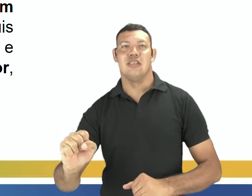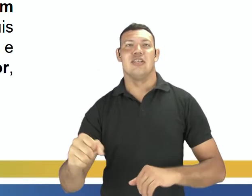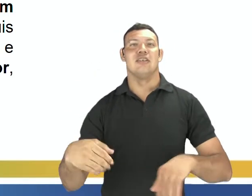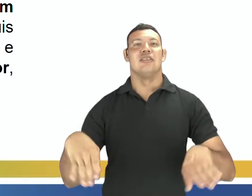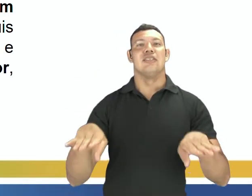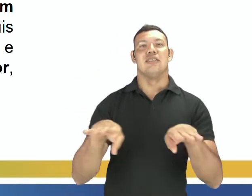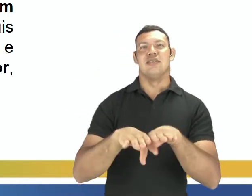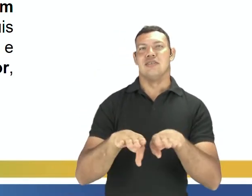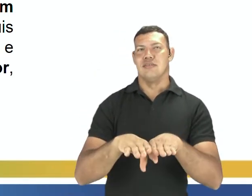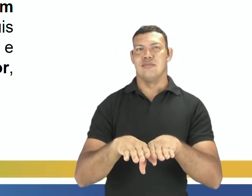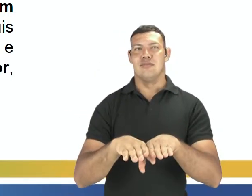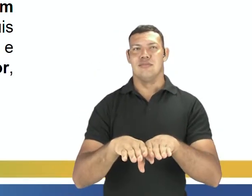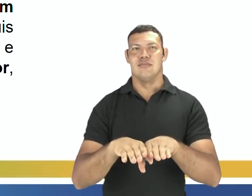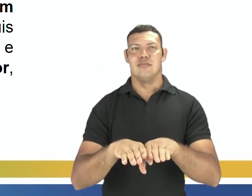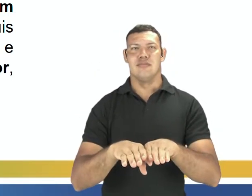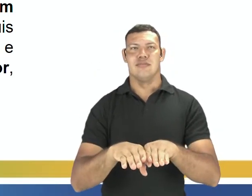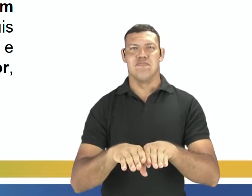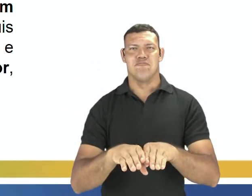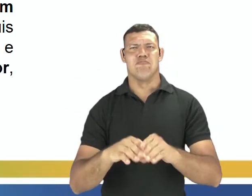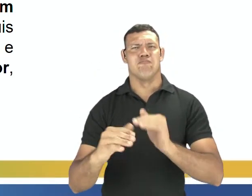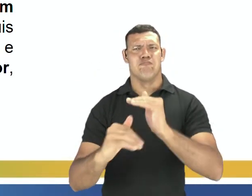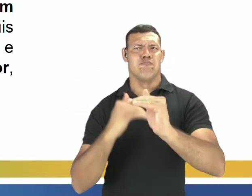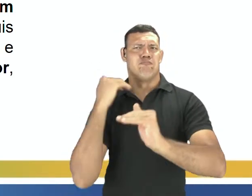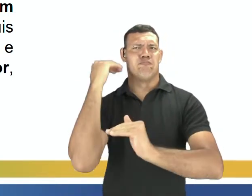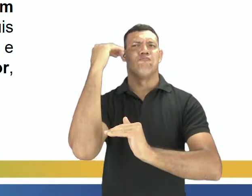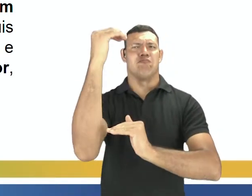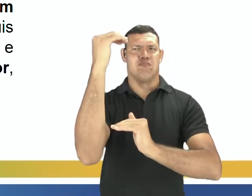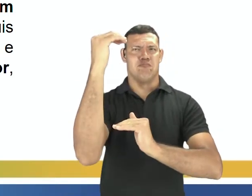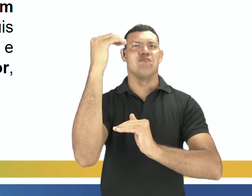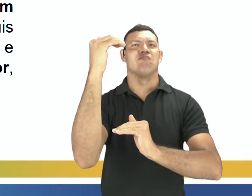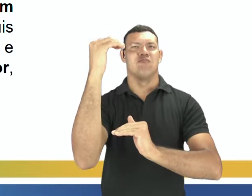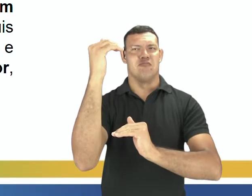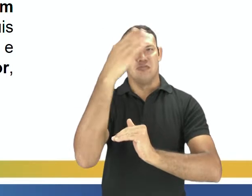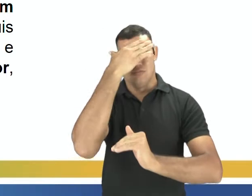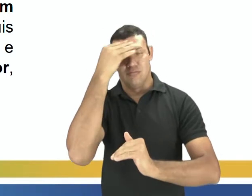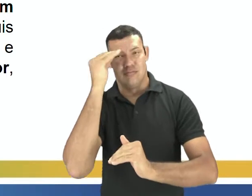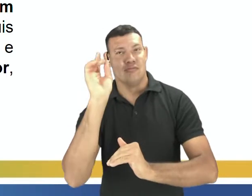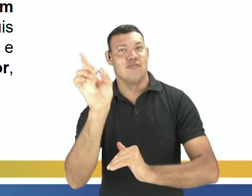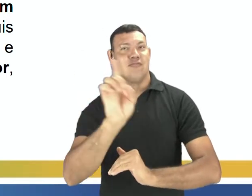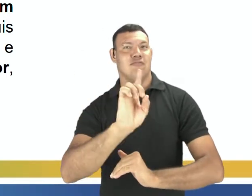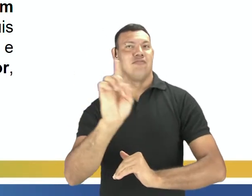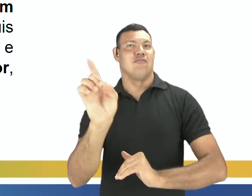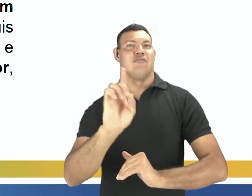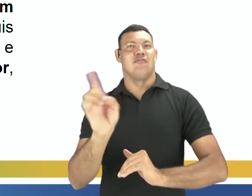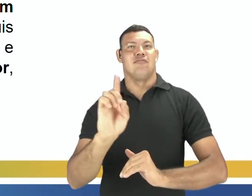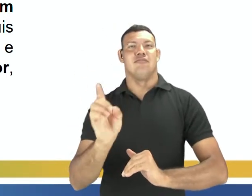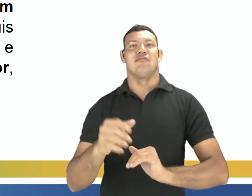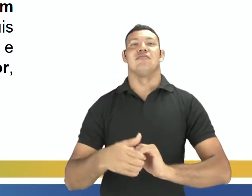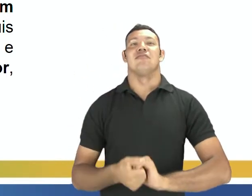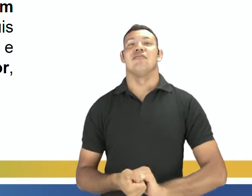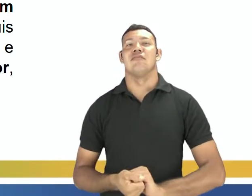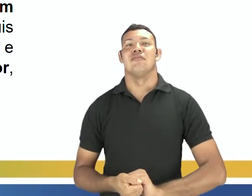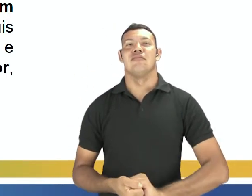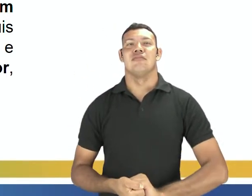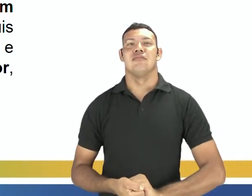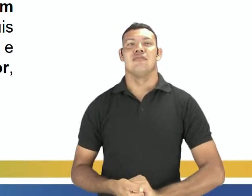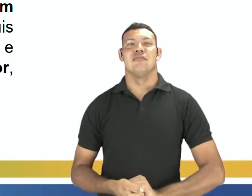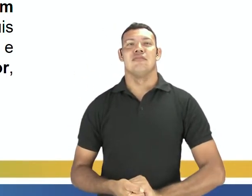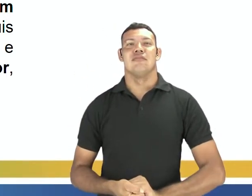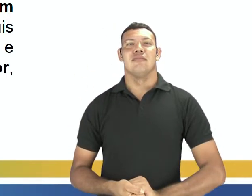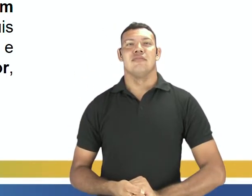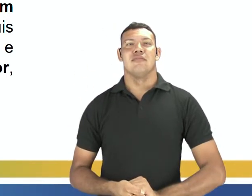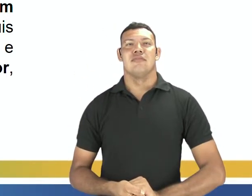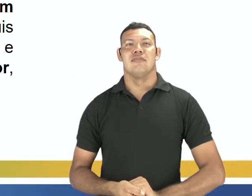autores de alto nível. Então, não esqueçam. Machado de Assis, Rubem Braga, Clarice